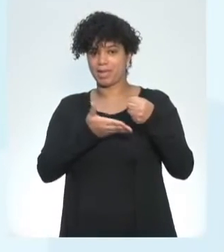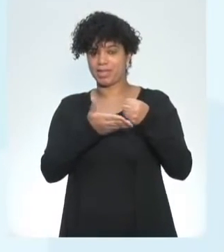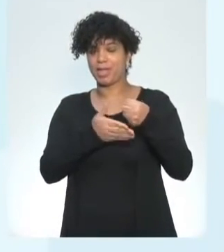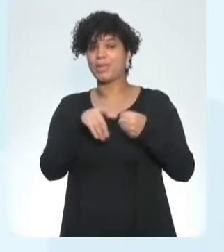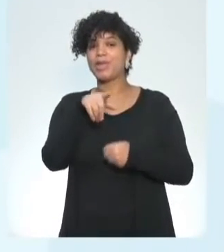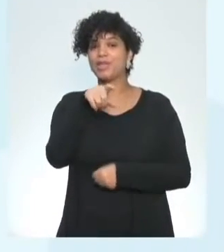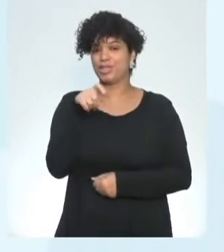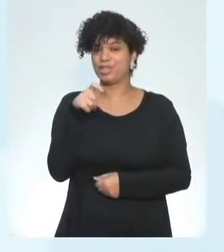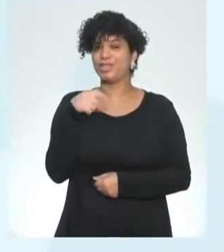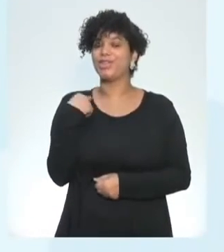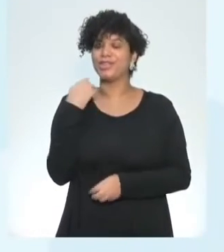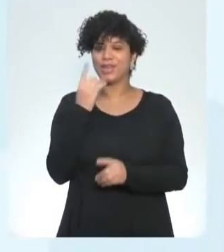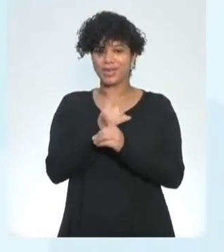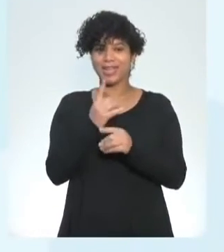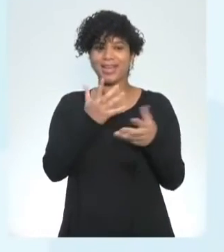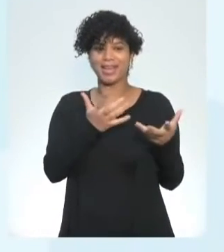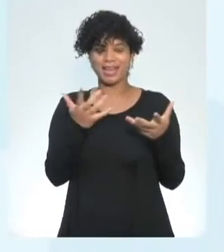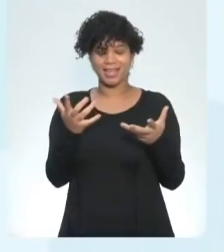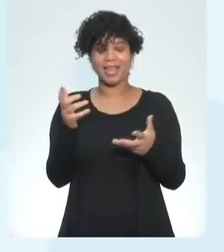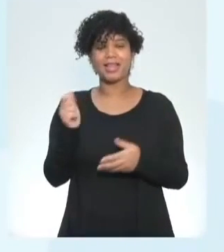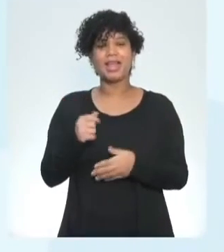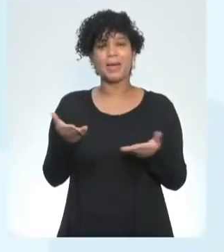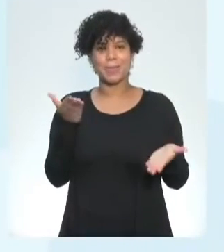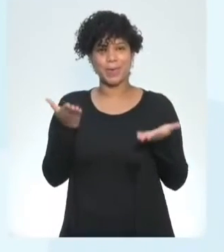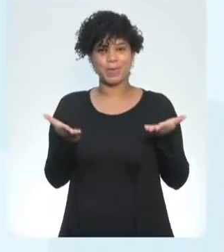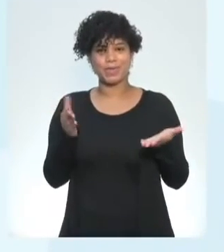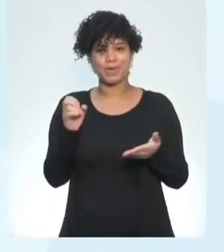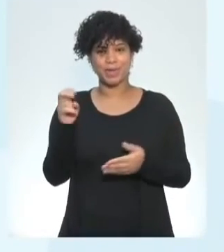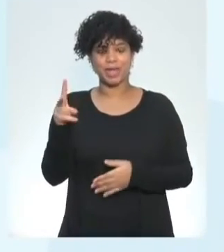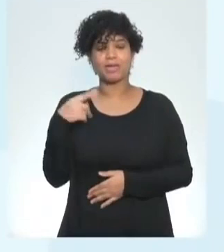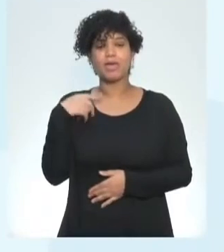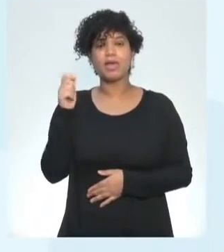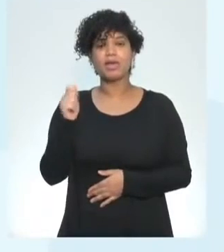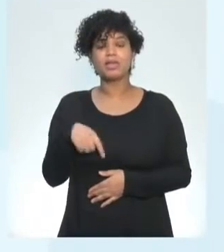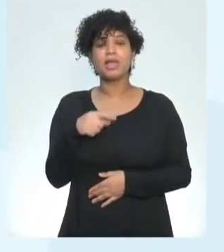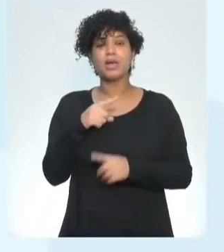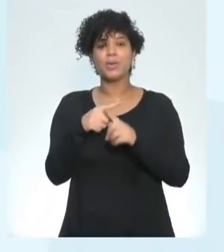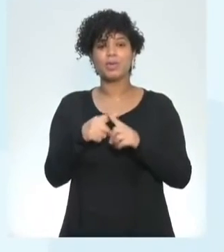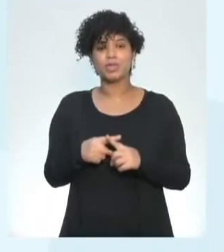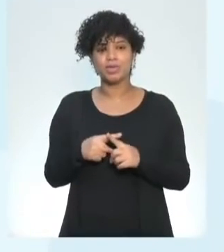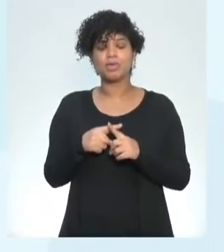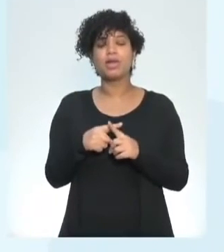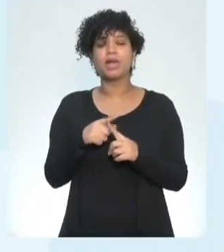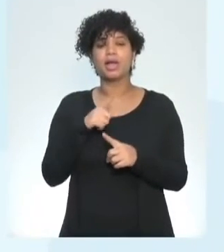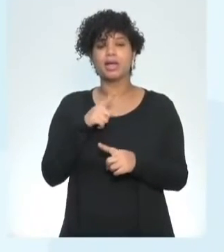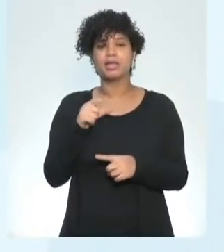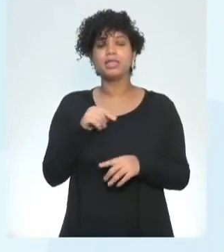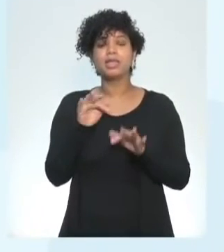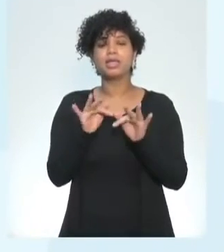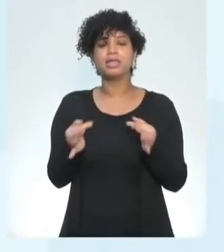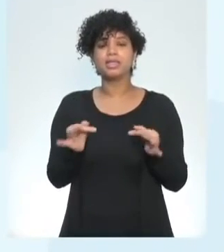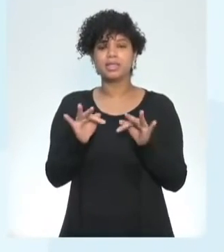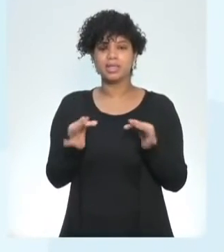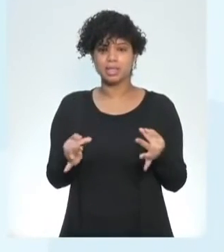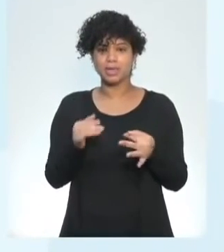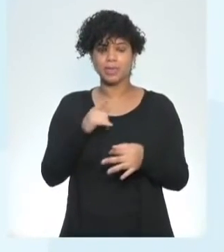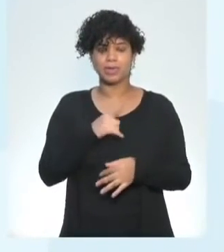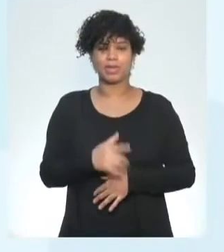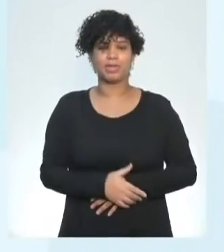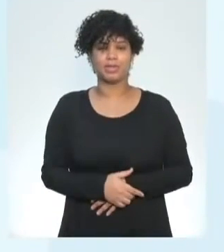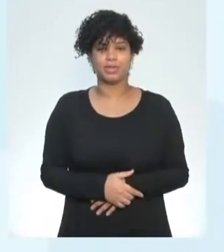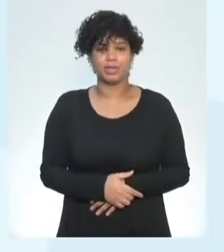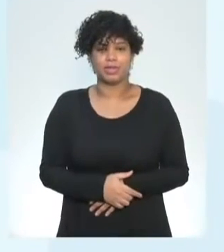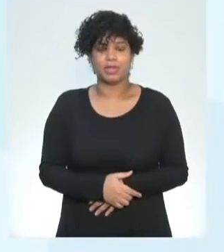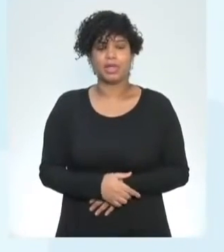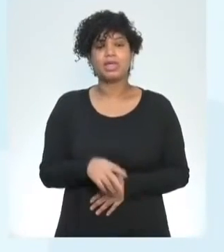o x que a gente quer descobrir. E aí vale a proporção. Você pode multiplicar direto em cruz, pode fazer simplificações. Ó, eu vou simplificar